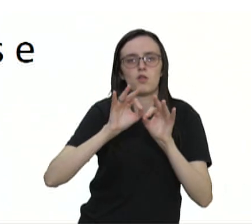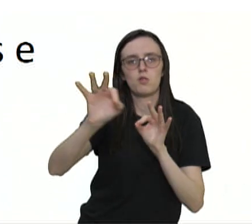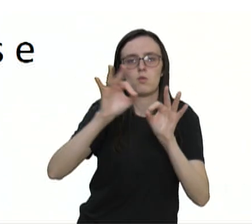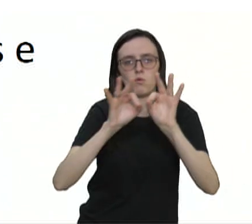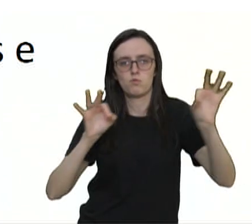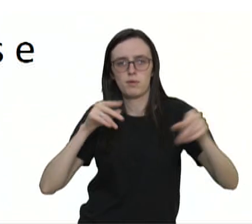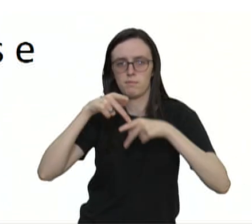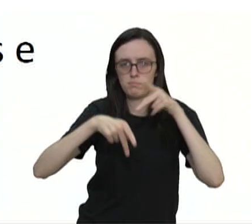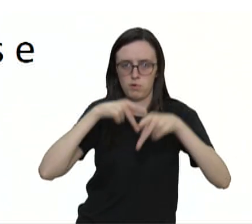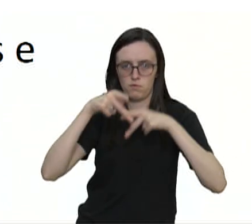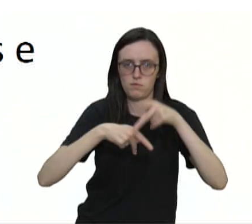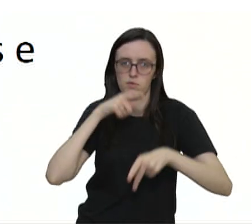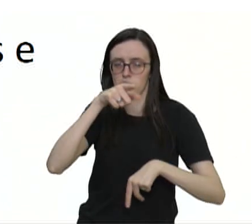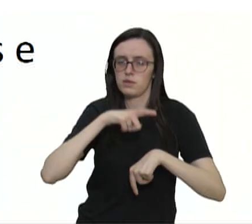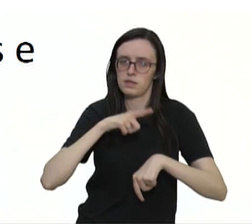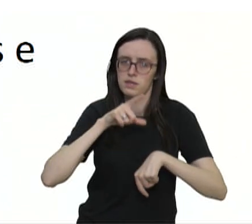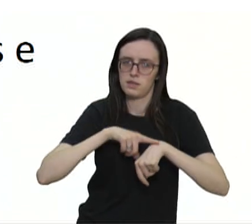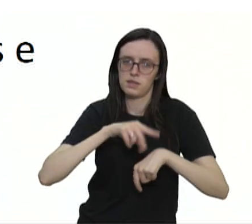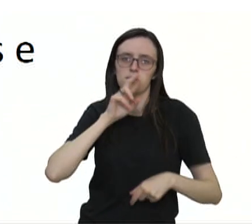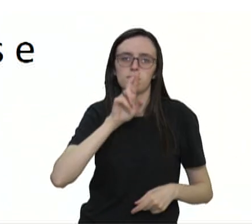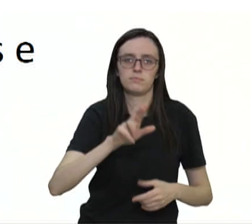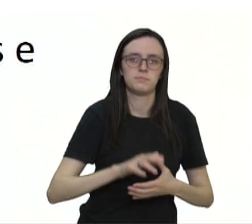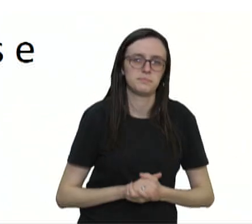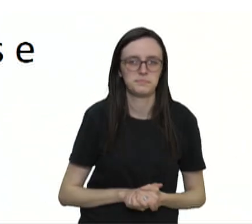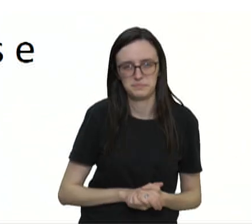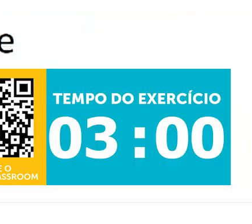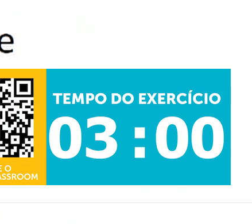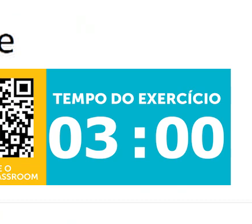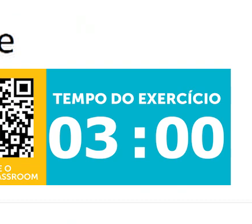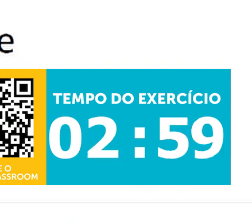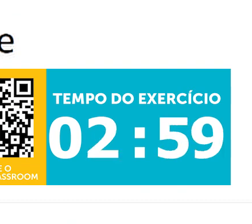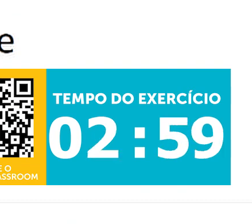distanciamento entre os povos. Vocês terão tempo para responder.